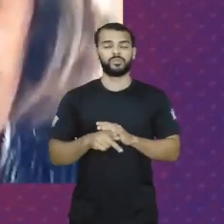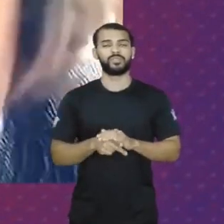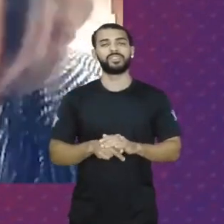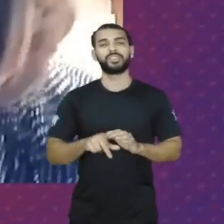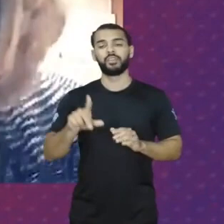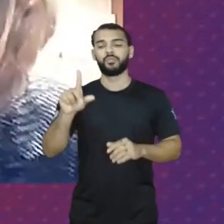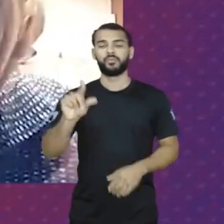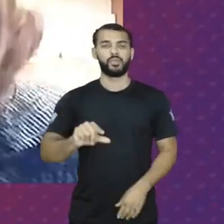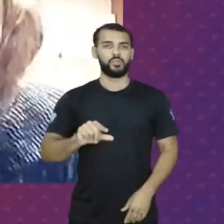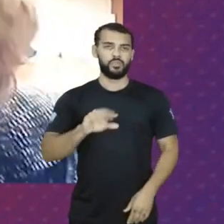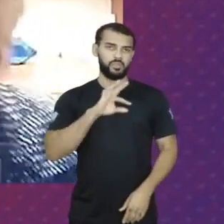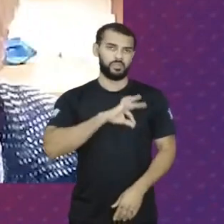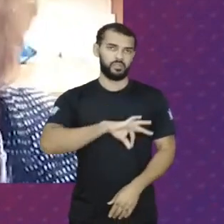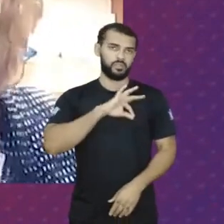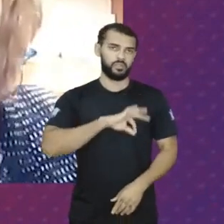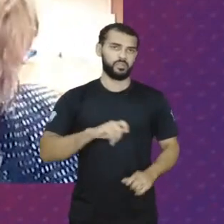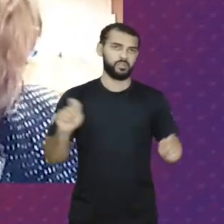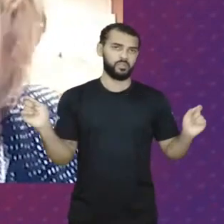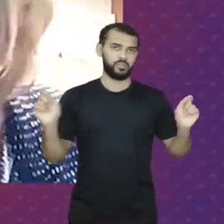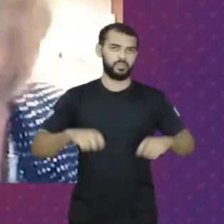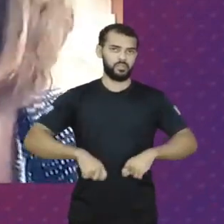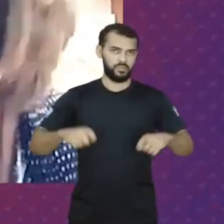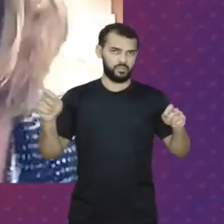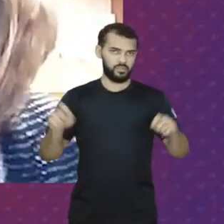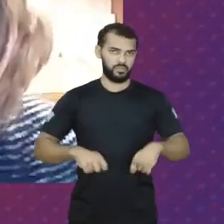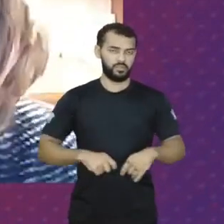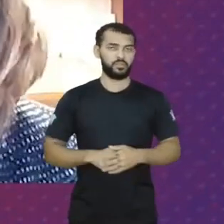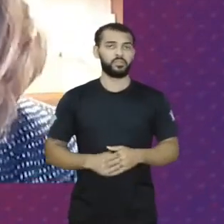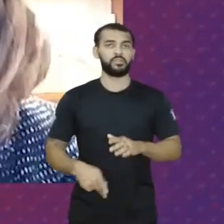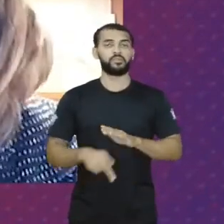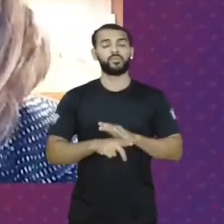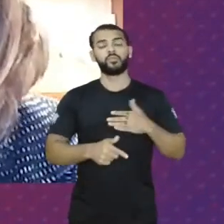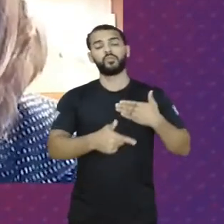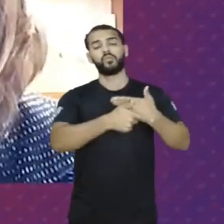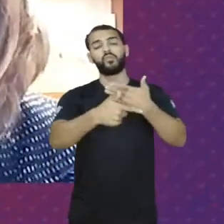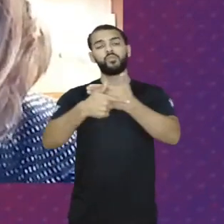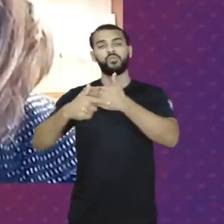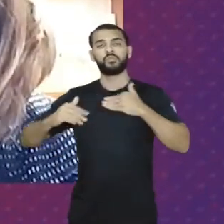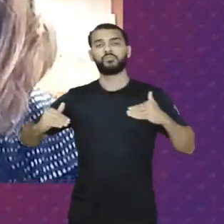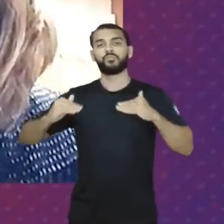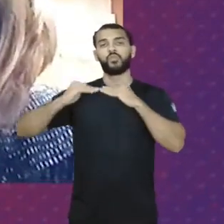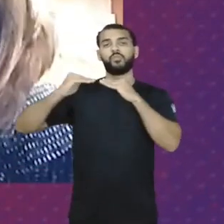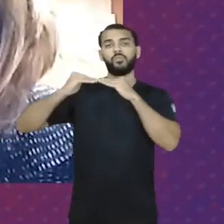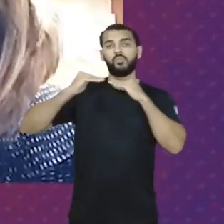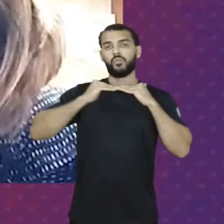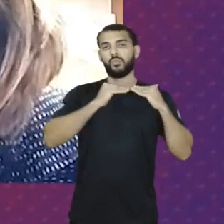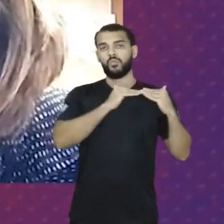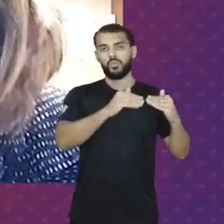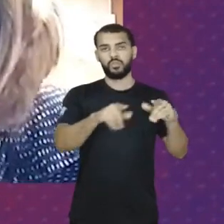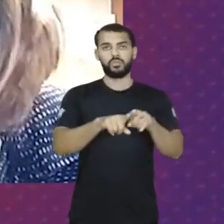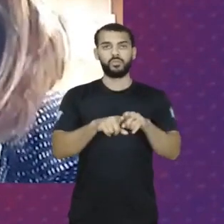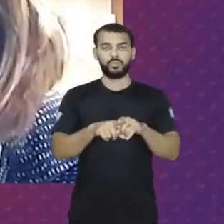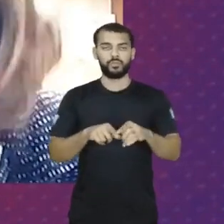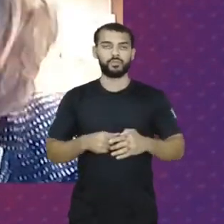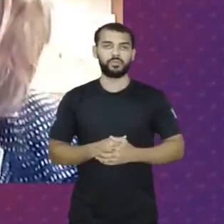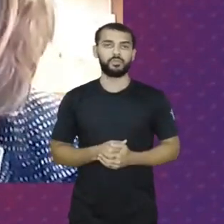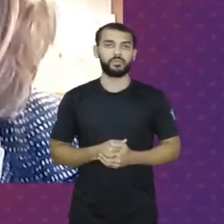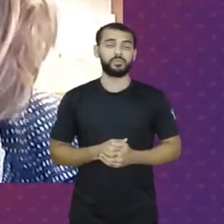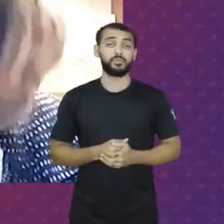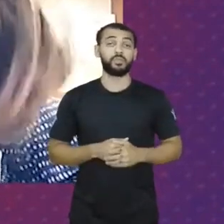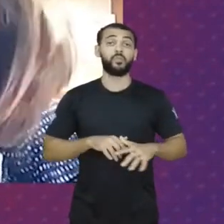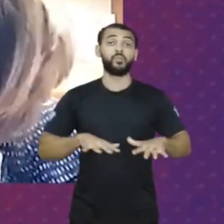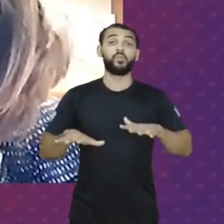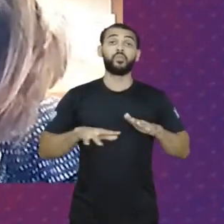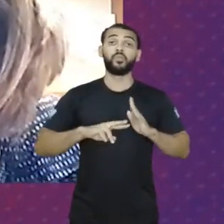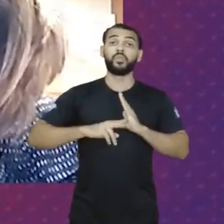salários, fazendo as mesmas funções e os mesmos trabalhos. O movimento sindical, que foi parte